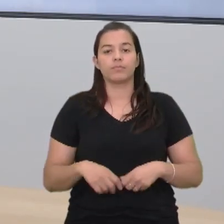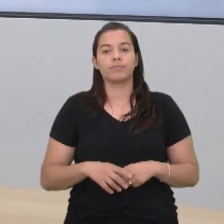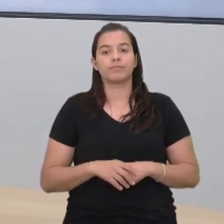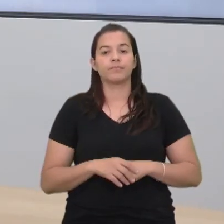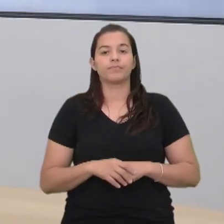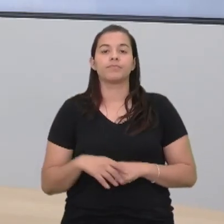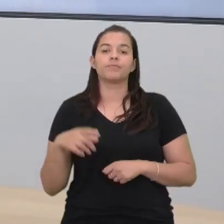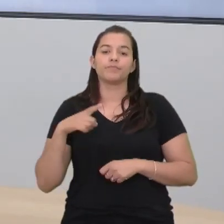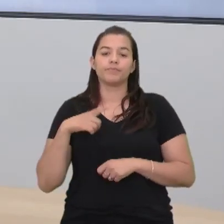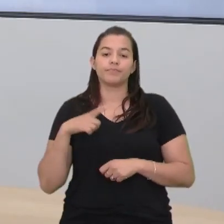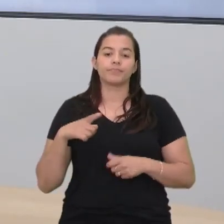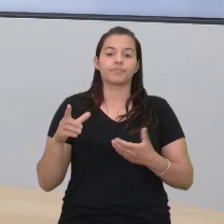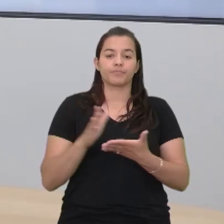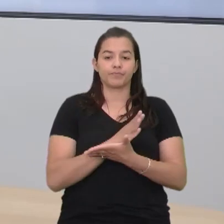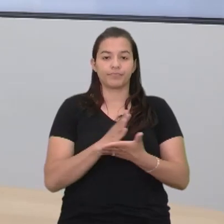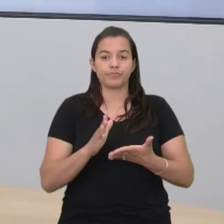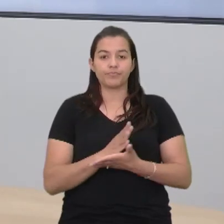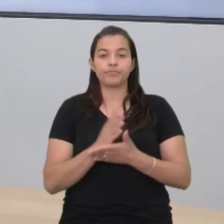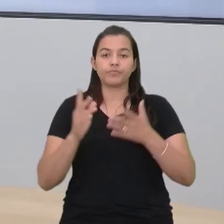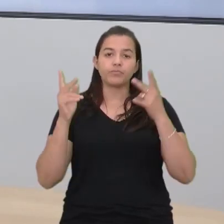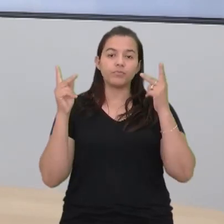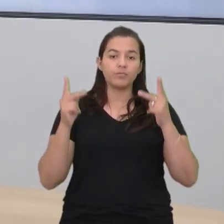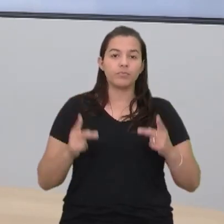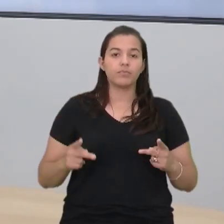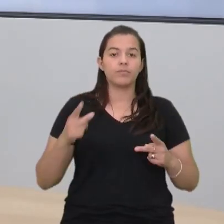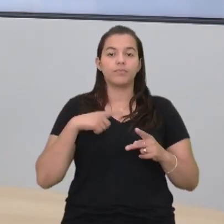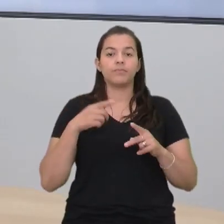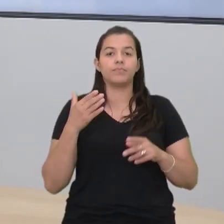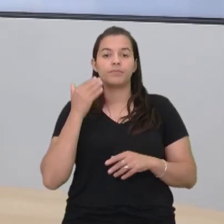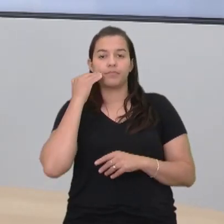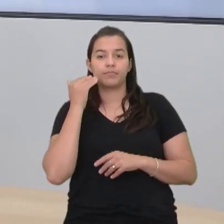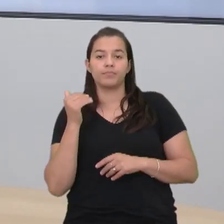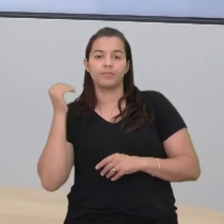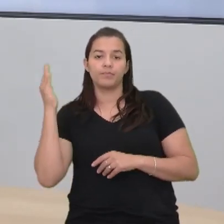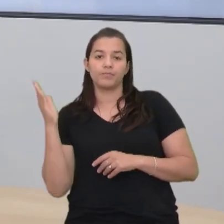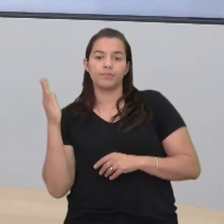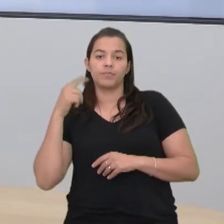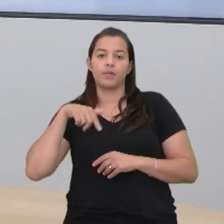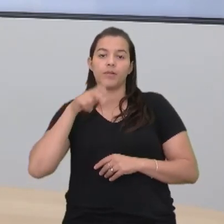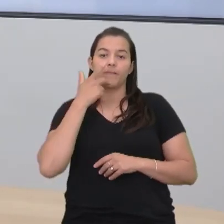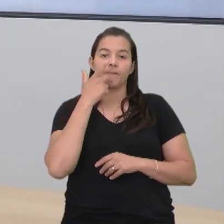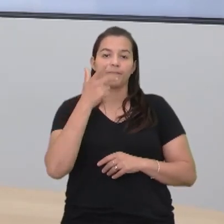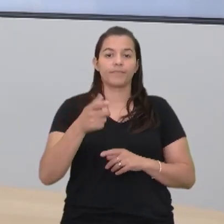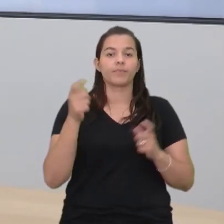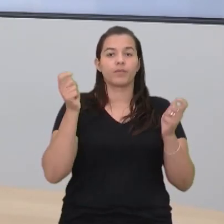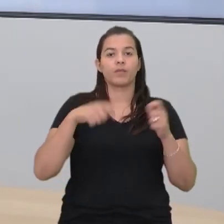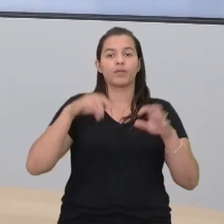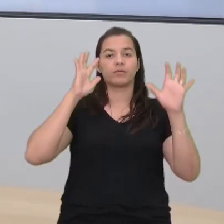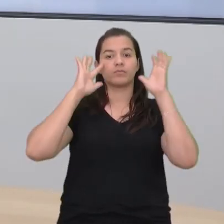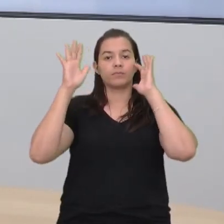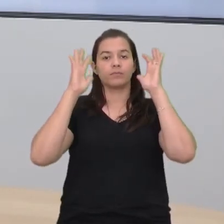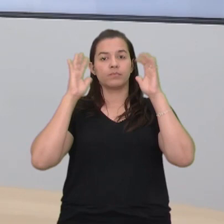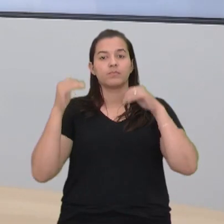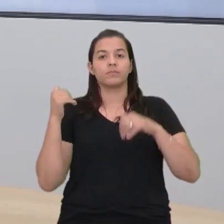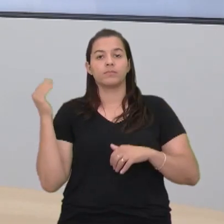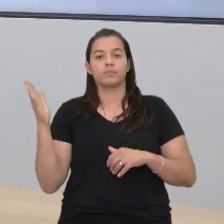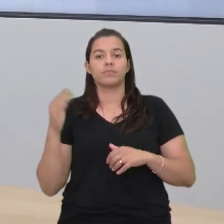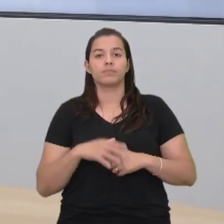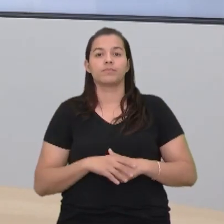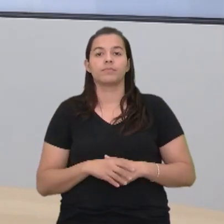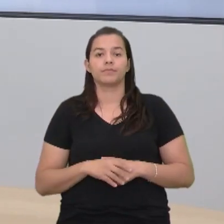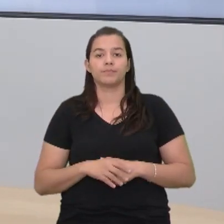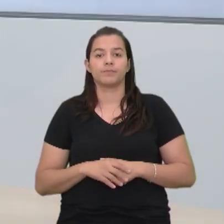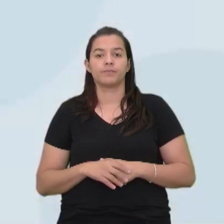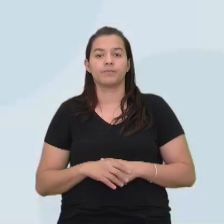determinados instantes é quando está o personagem e aparece do lado dele uma frasezinha falando ali ou pensando ali do lado, tá bom? Então olha o que a gente tem